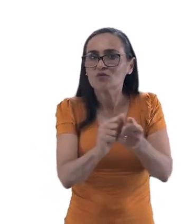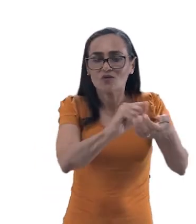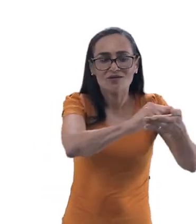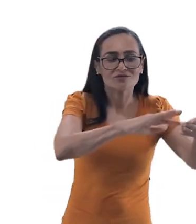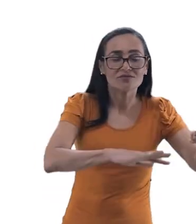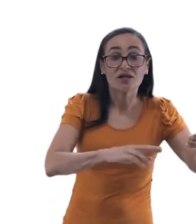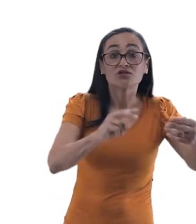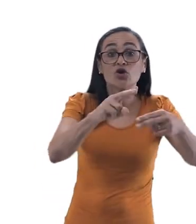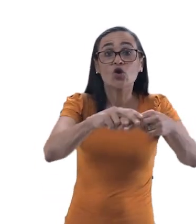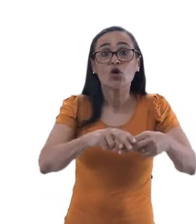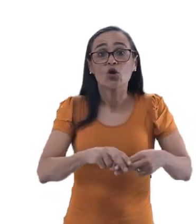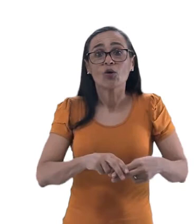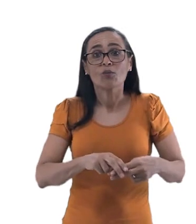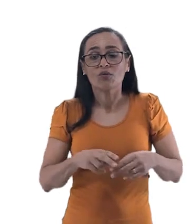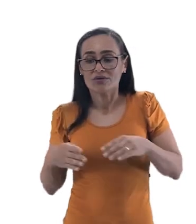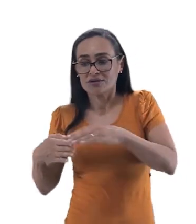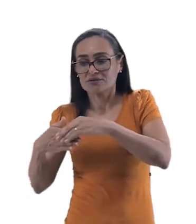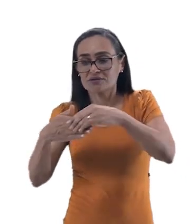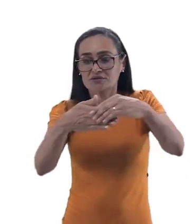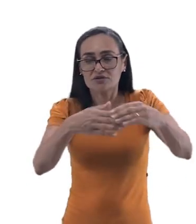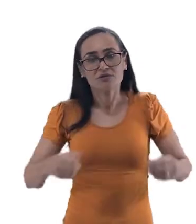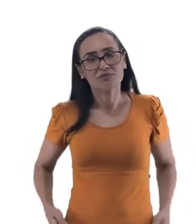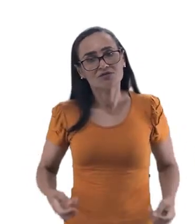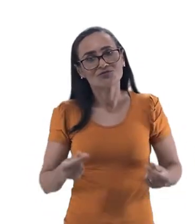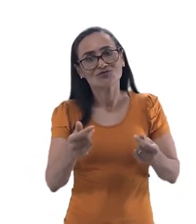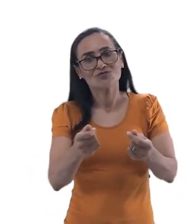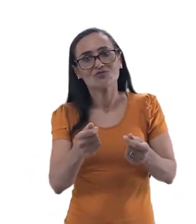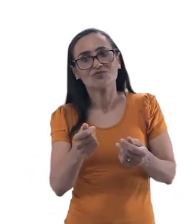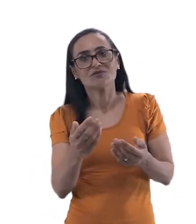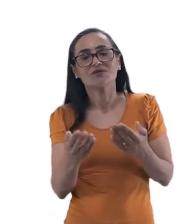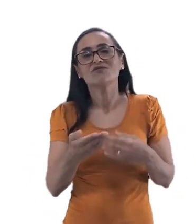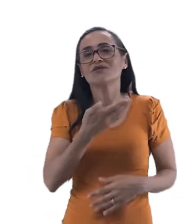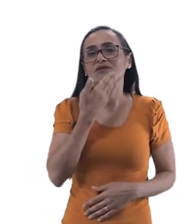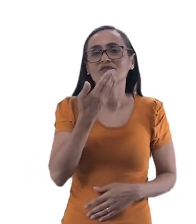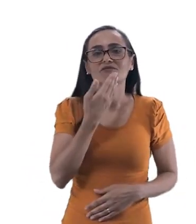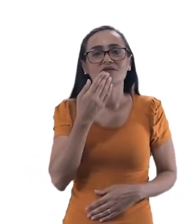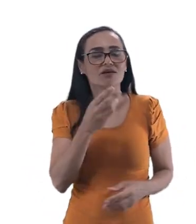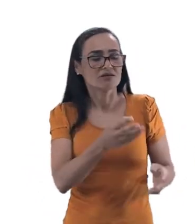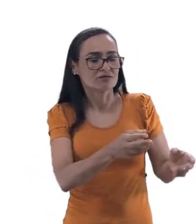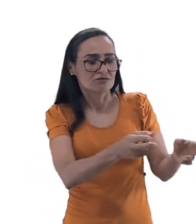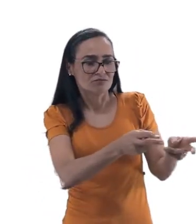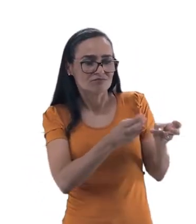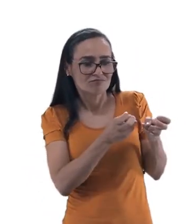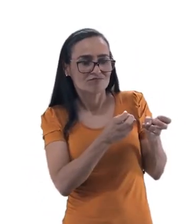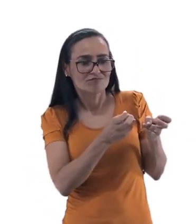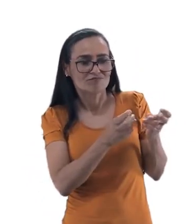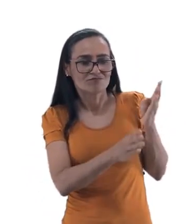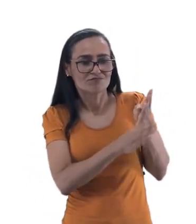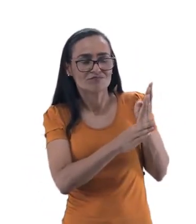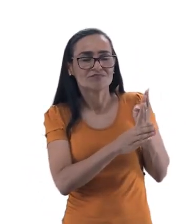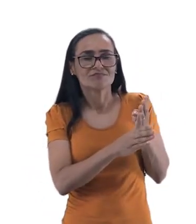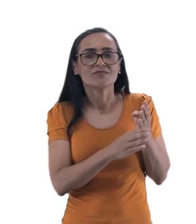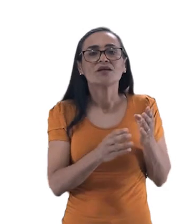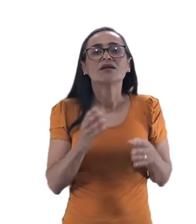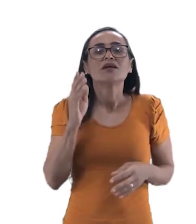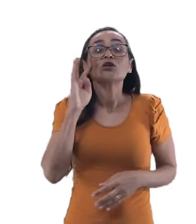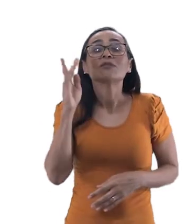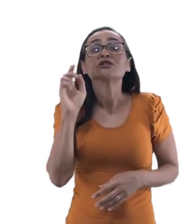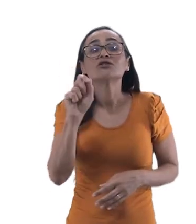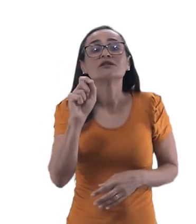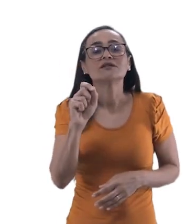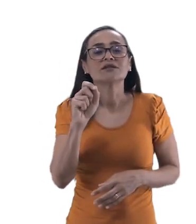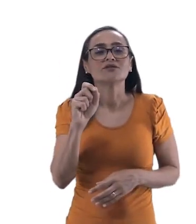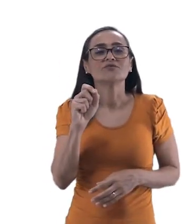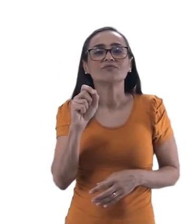as atividades através desses direcionadores de custos. Então vamos fazer como exemplo aqui, imaginemos então